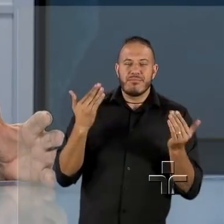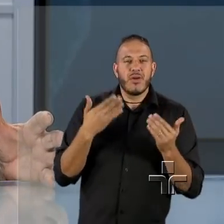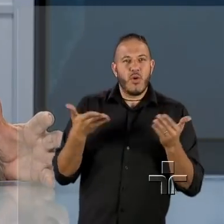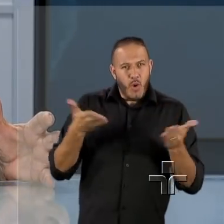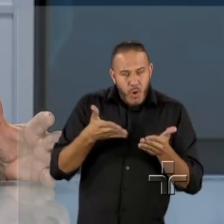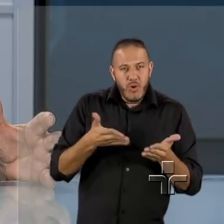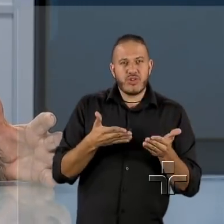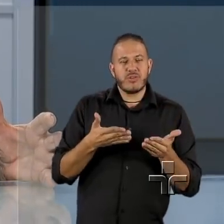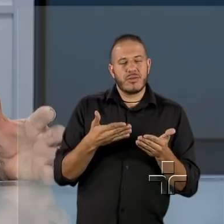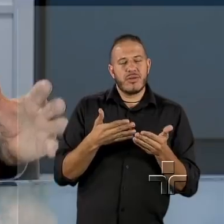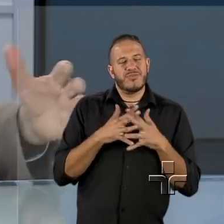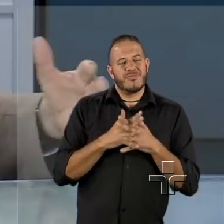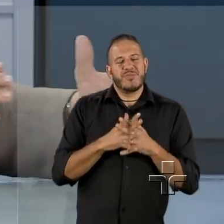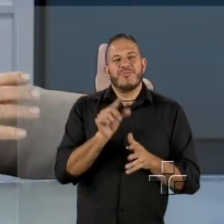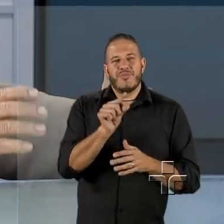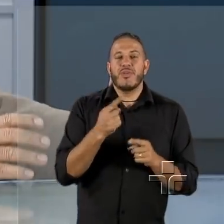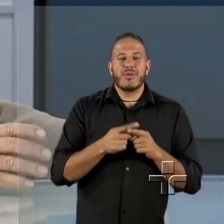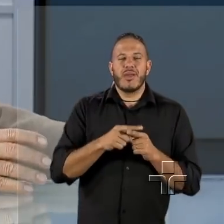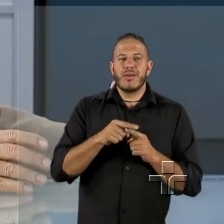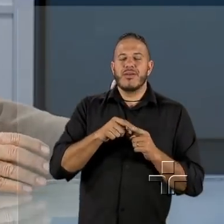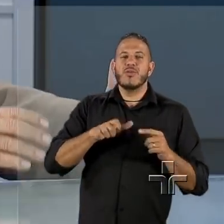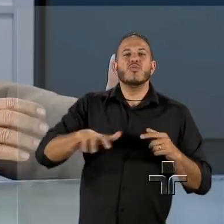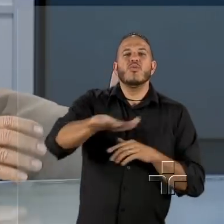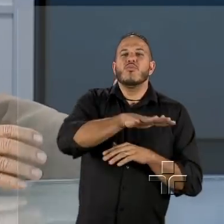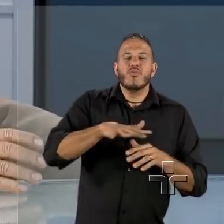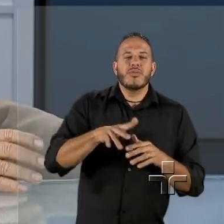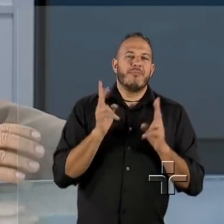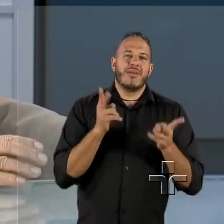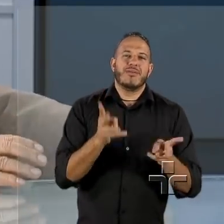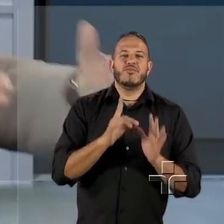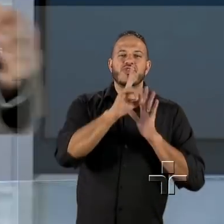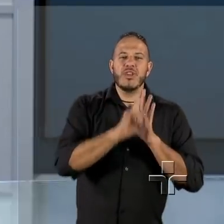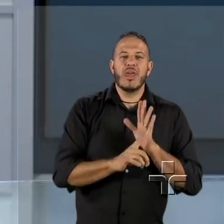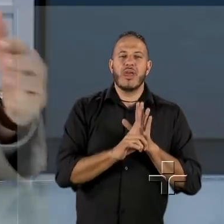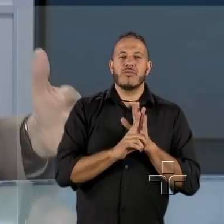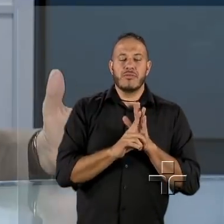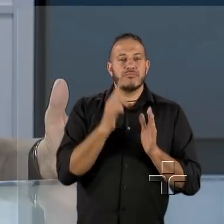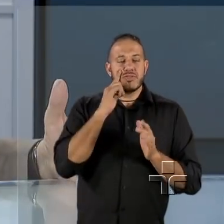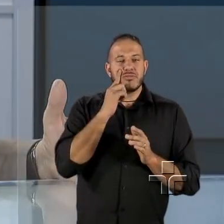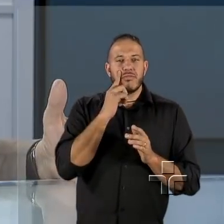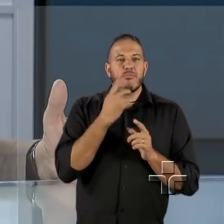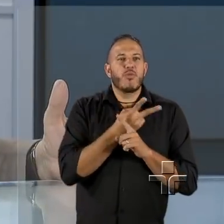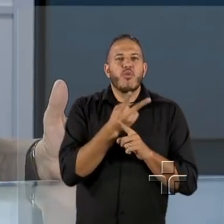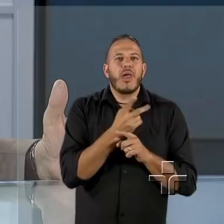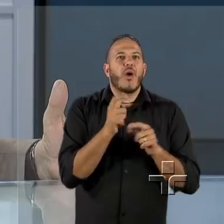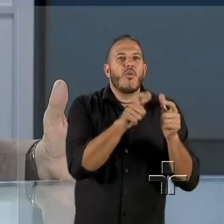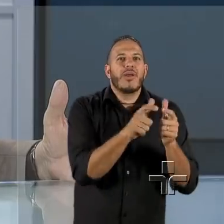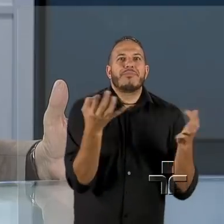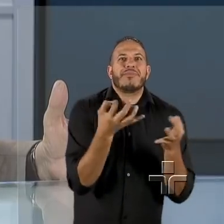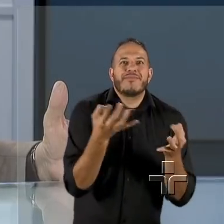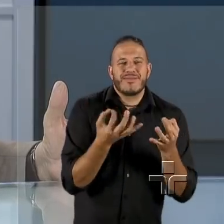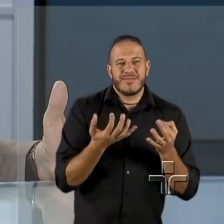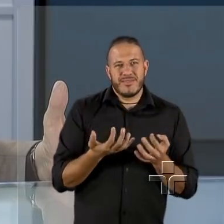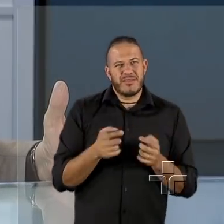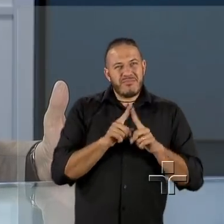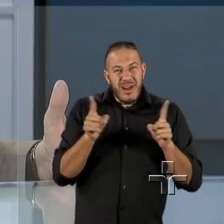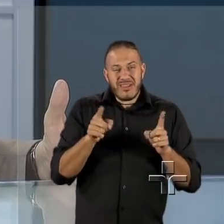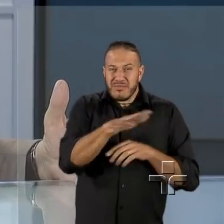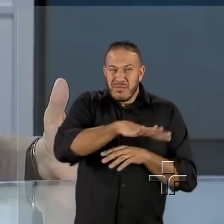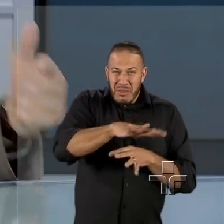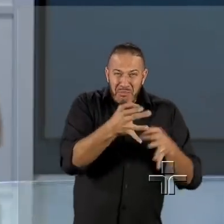o Ivanildo Filho diz pelo Twitter: triste momento, descendentes de imigrantes do passado destruindo vidas de imigrantes